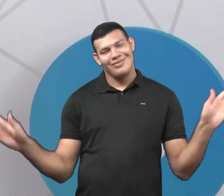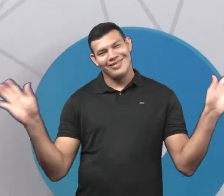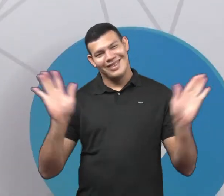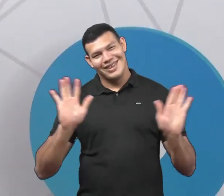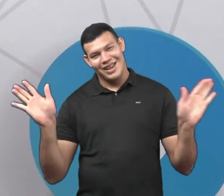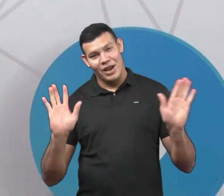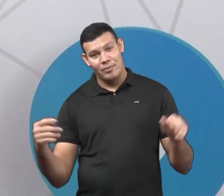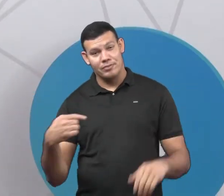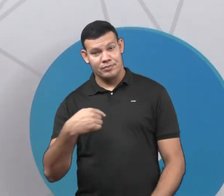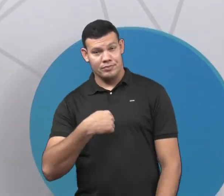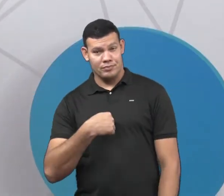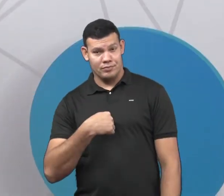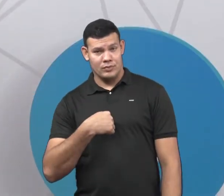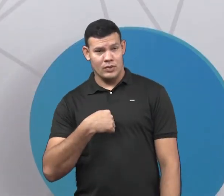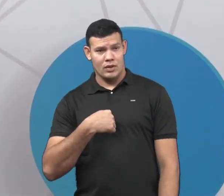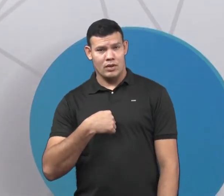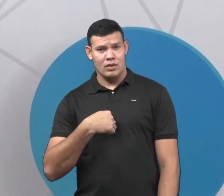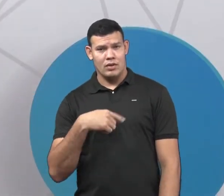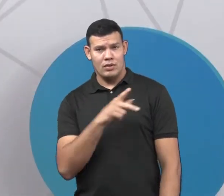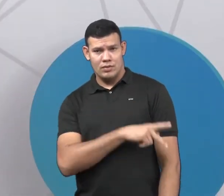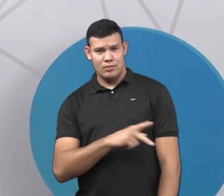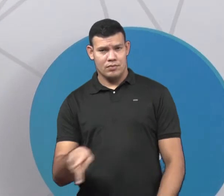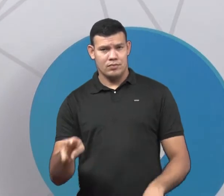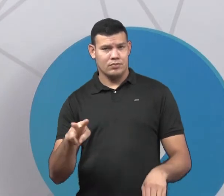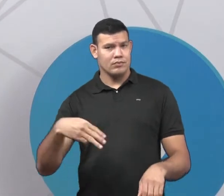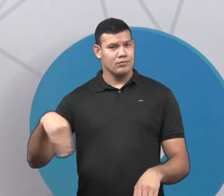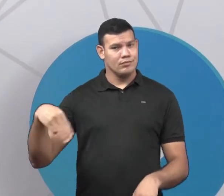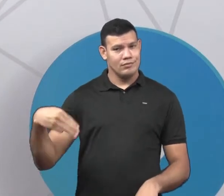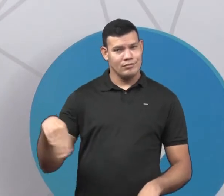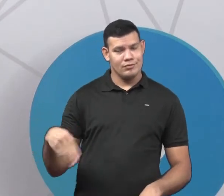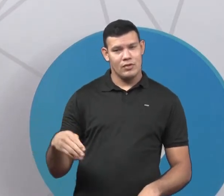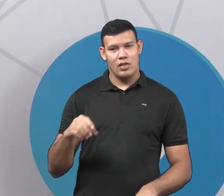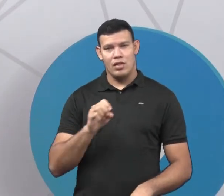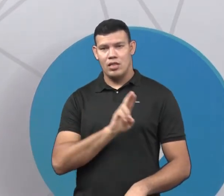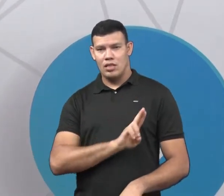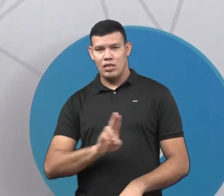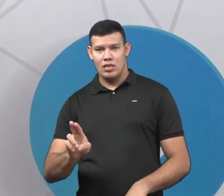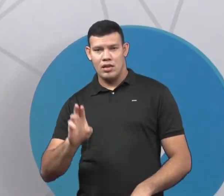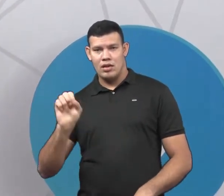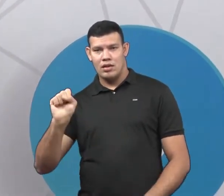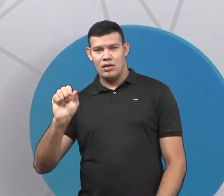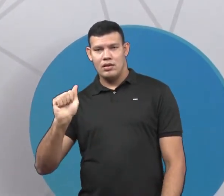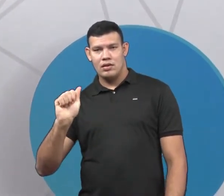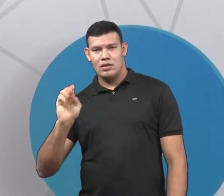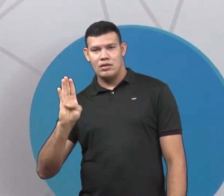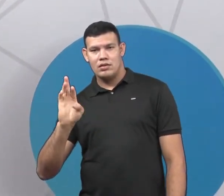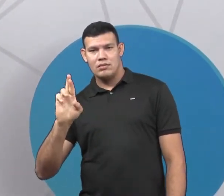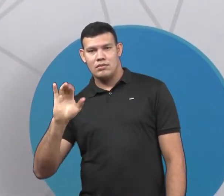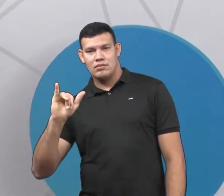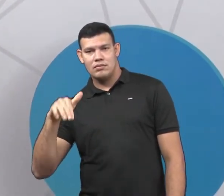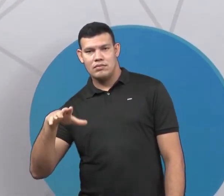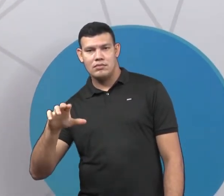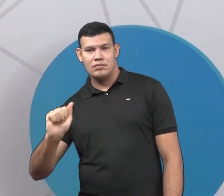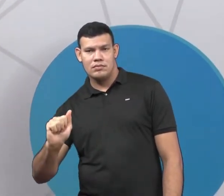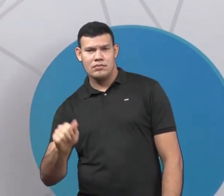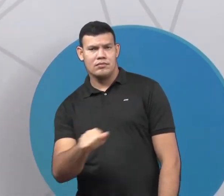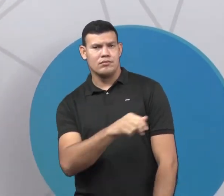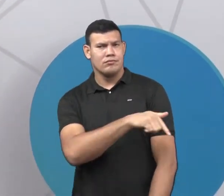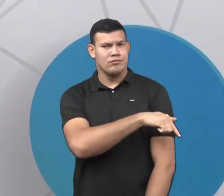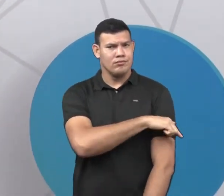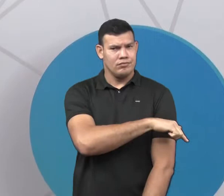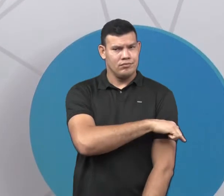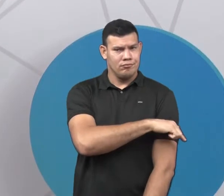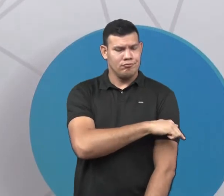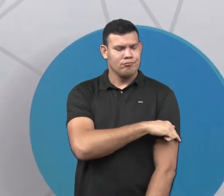Olá, meu nome é Sabrina, professora de matemática, que vou dar aula hoje para o 7º ano. E vamos dar